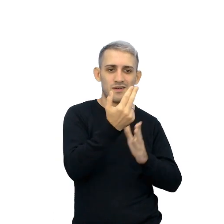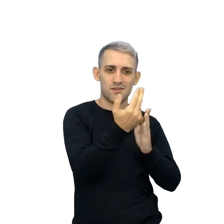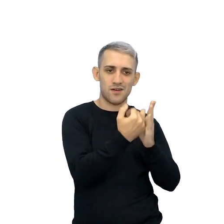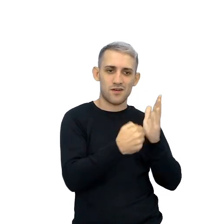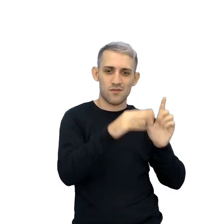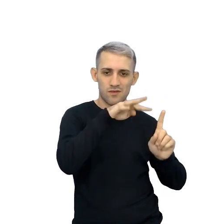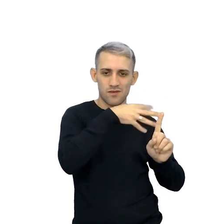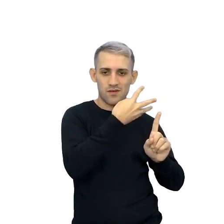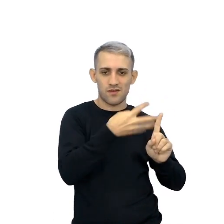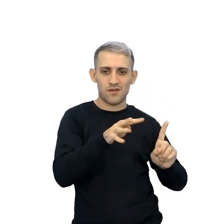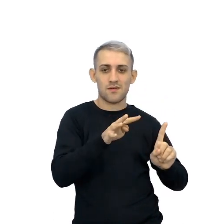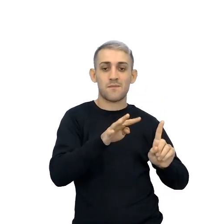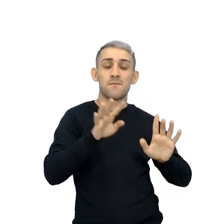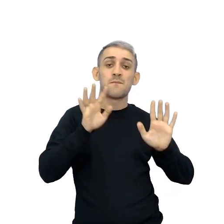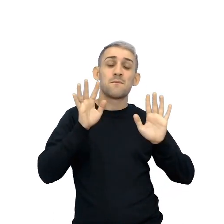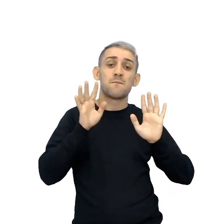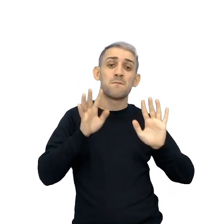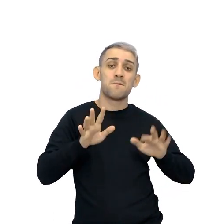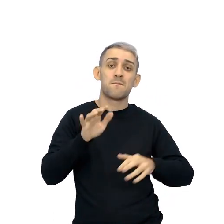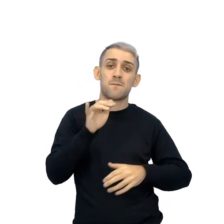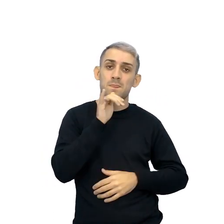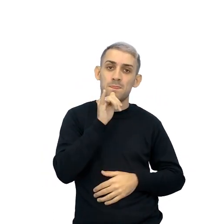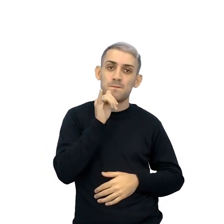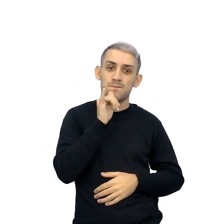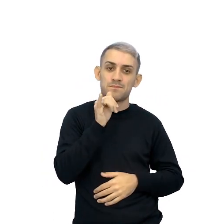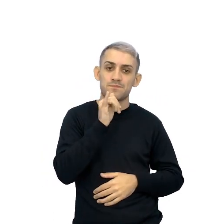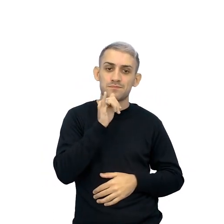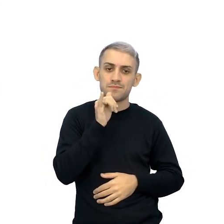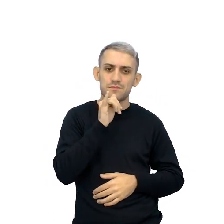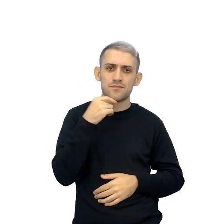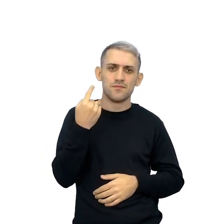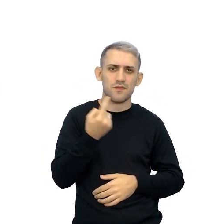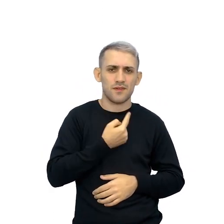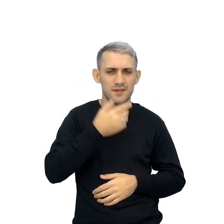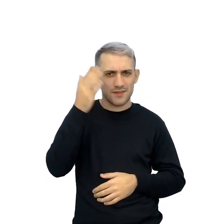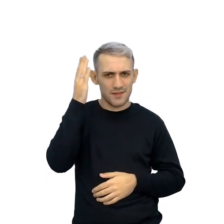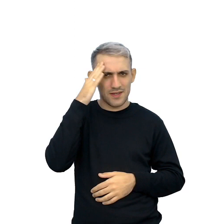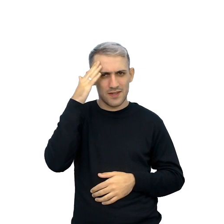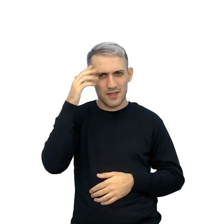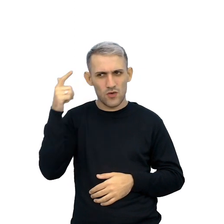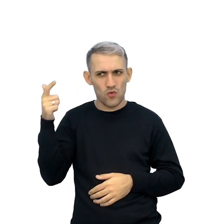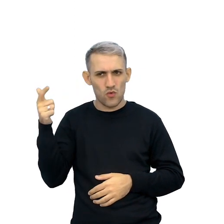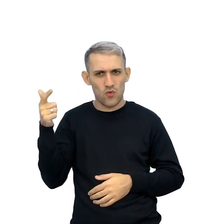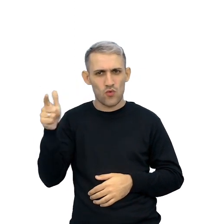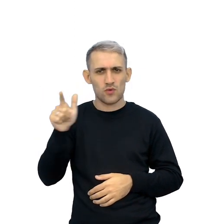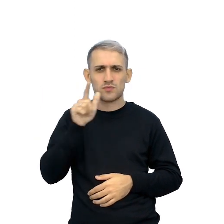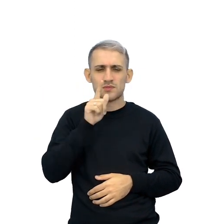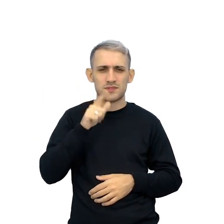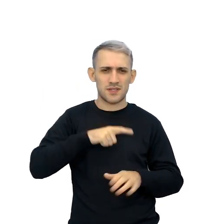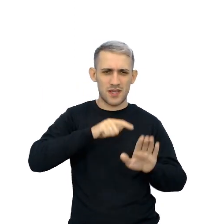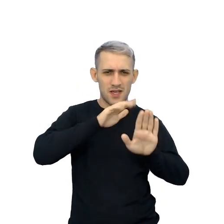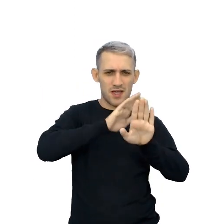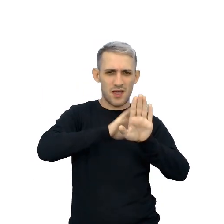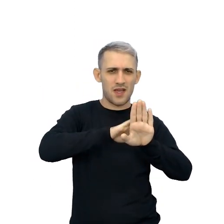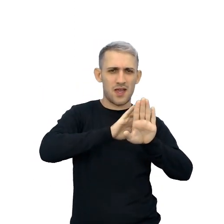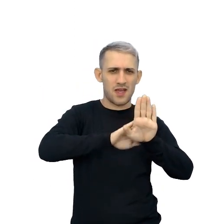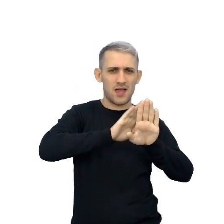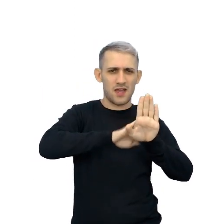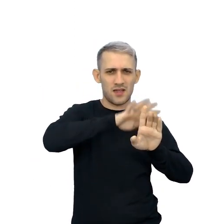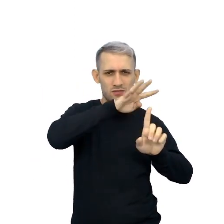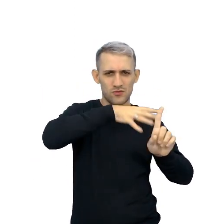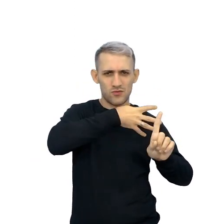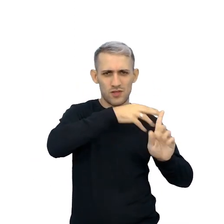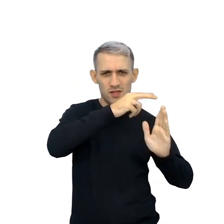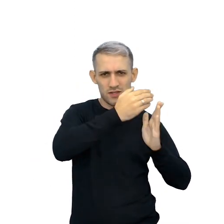outro preparo, mas o entendimento do que está por trás desse